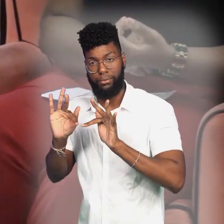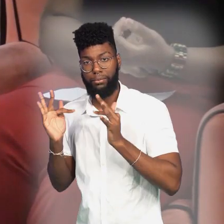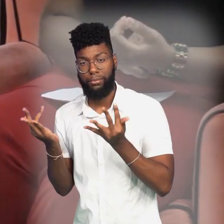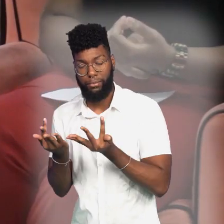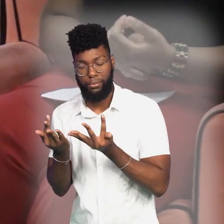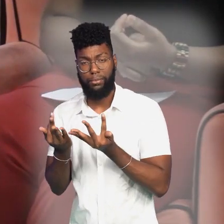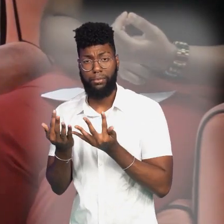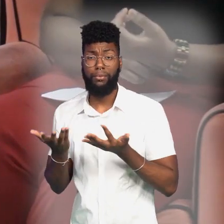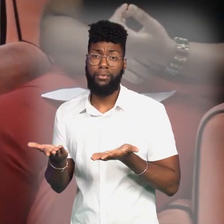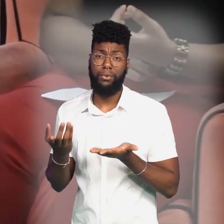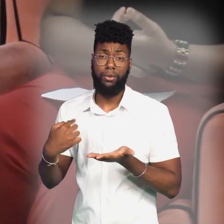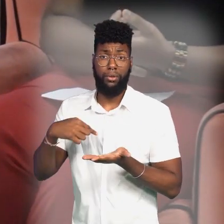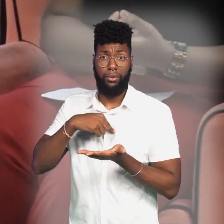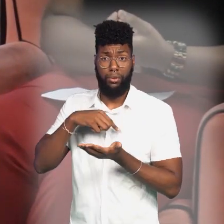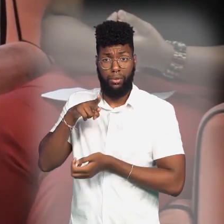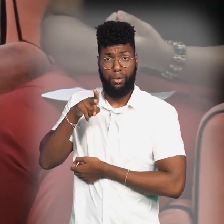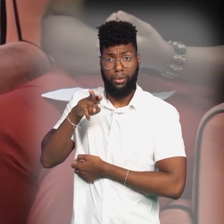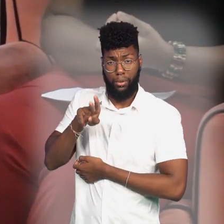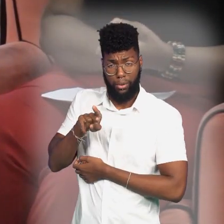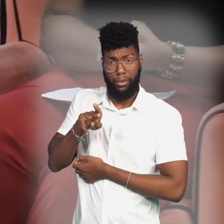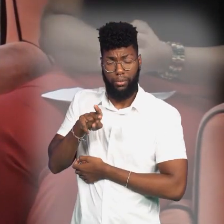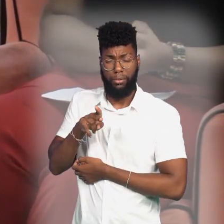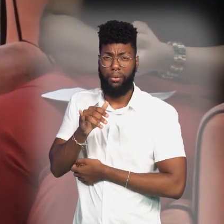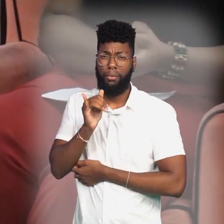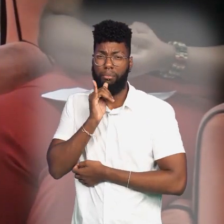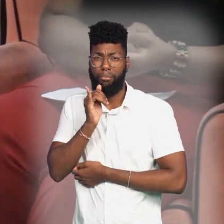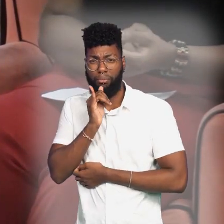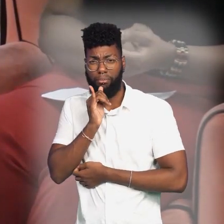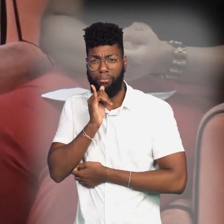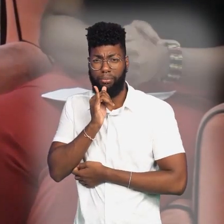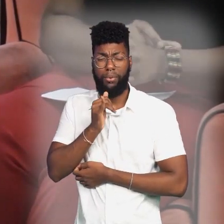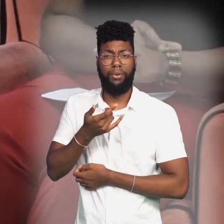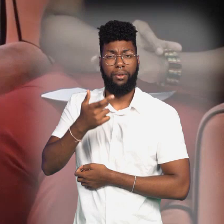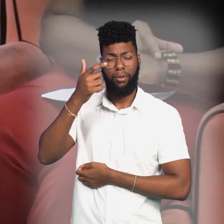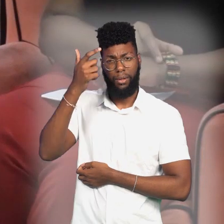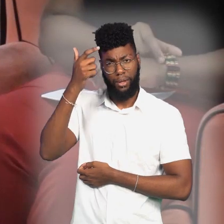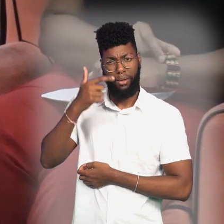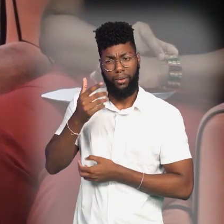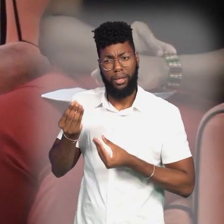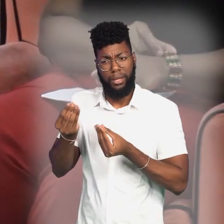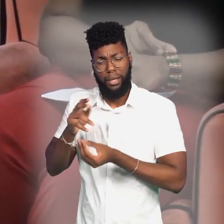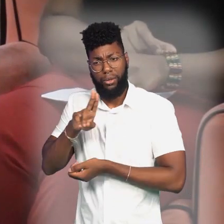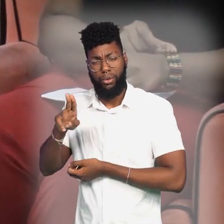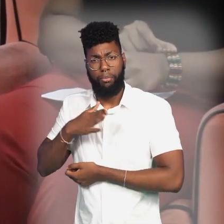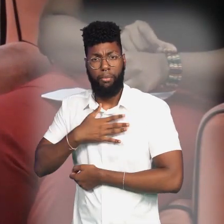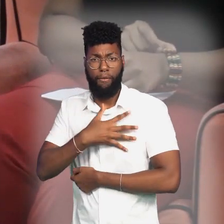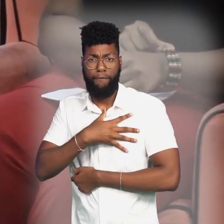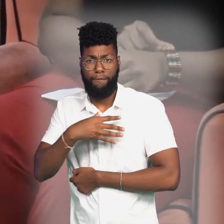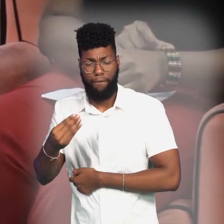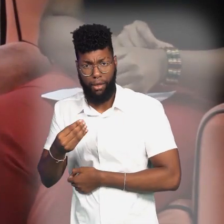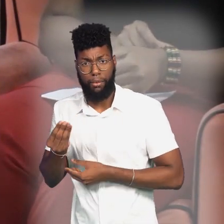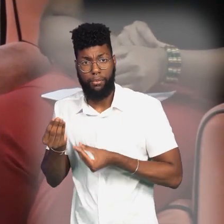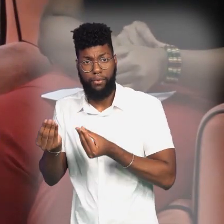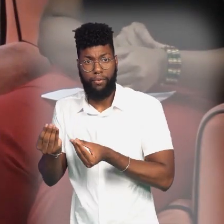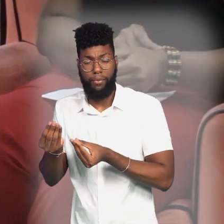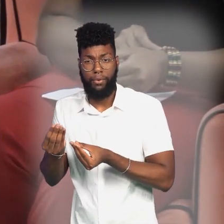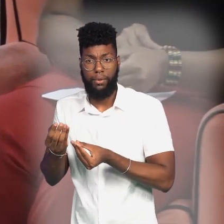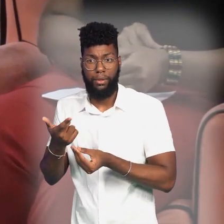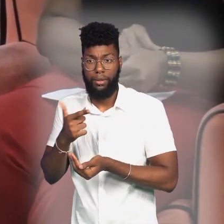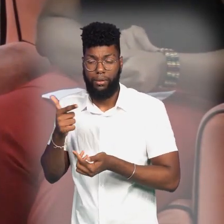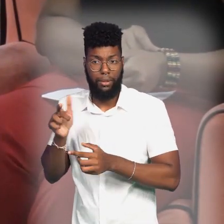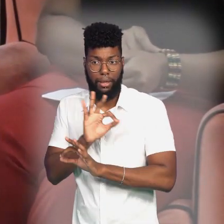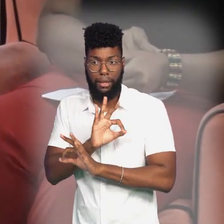somos irmãos, somos amigos. Por exemplo, eu te dar nome do meu filho para ti, não tem nada que pague no